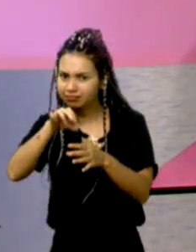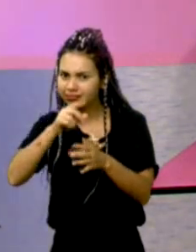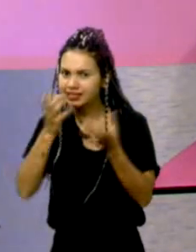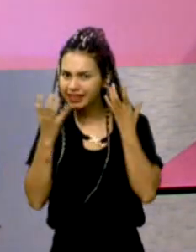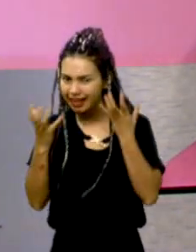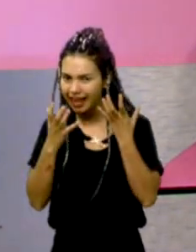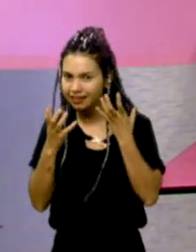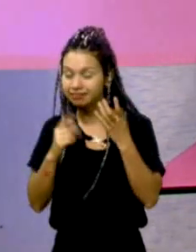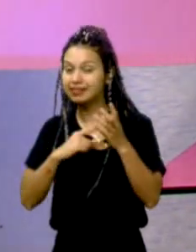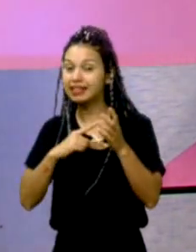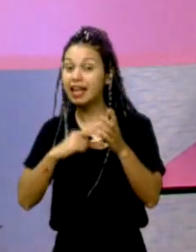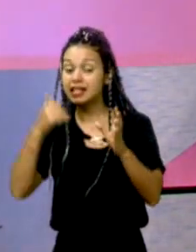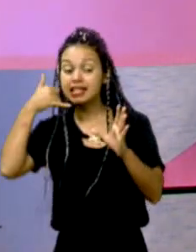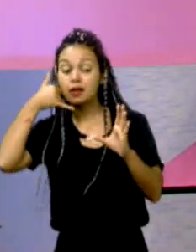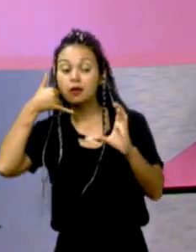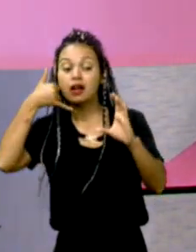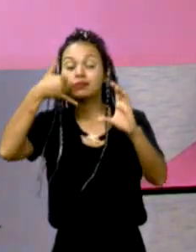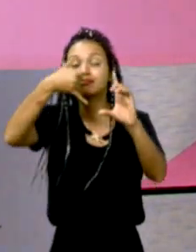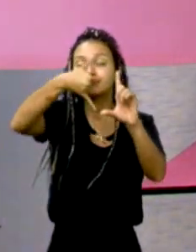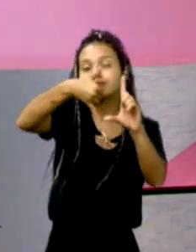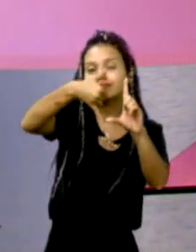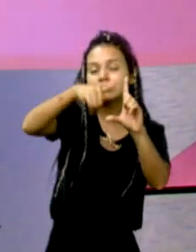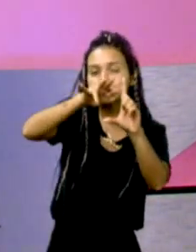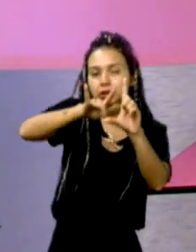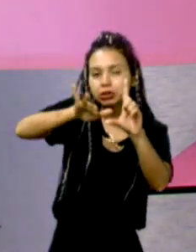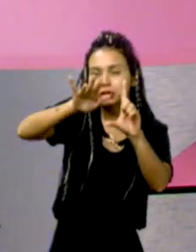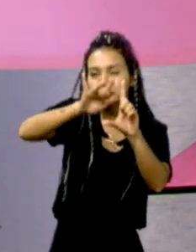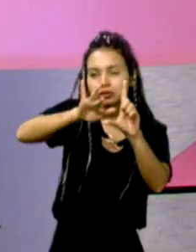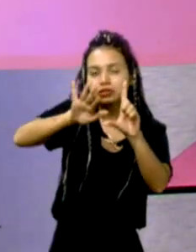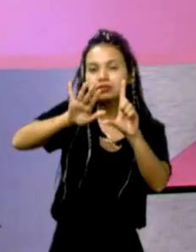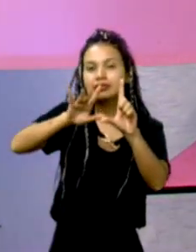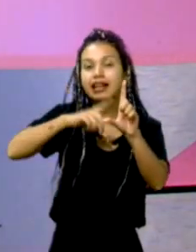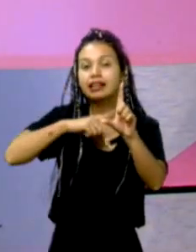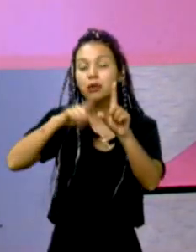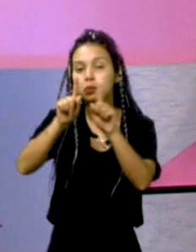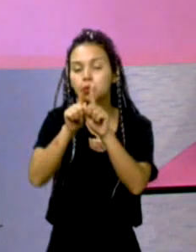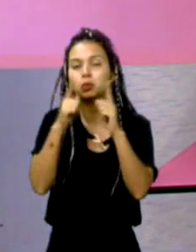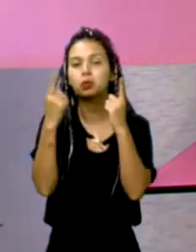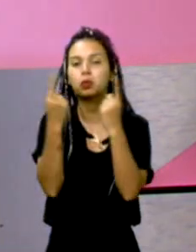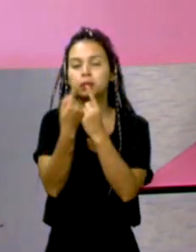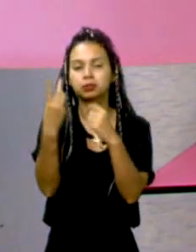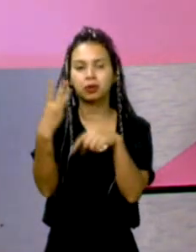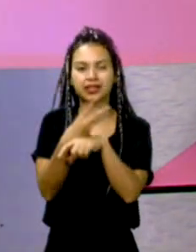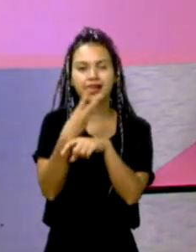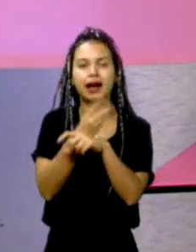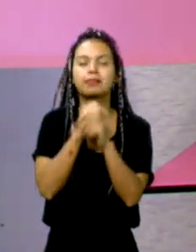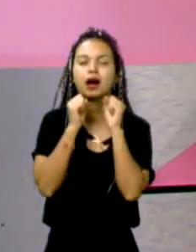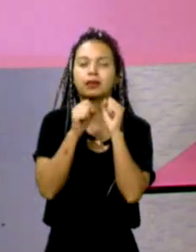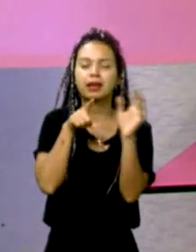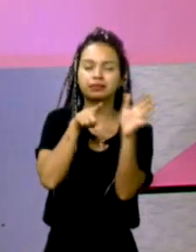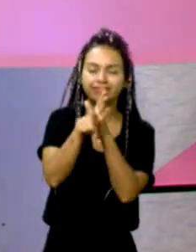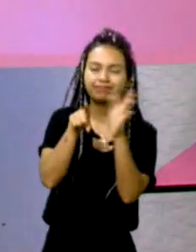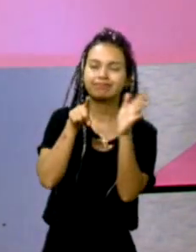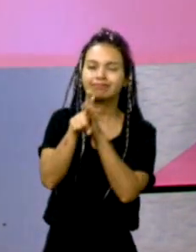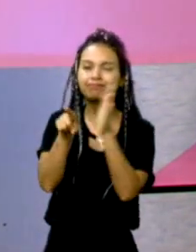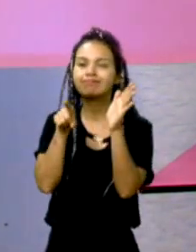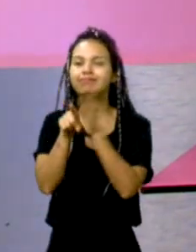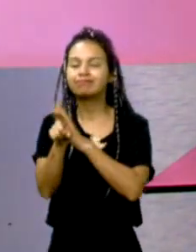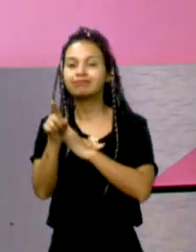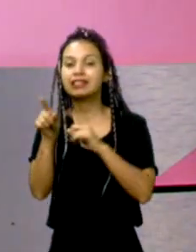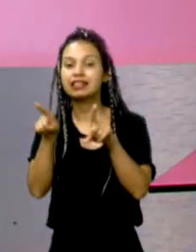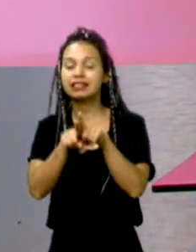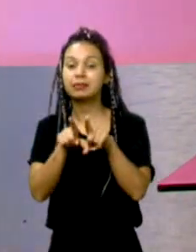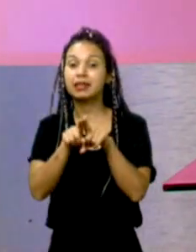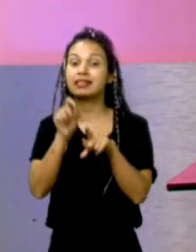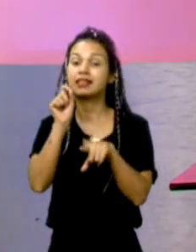telinha o QR Code. É só printar, você vai direto pra um grupo de WhatsApp pra tirar todas as suas dúvidas e ter aquela renda extra que